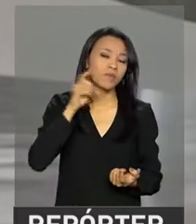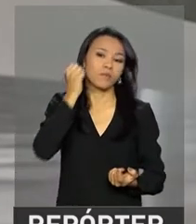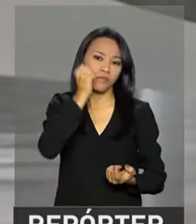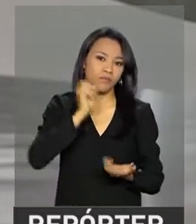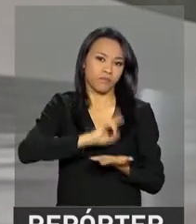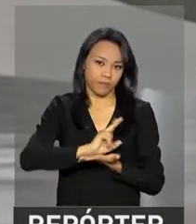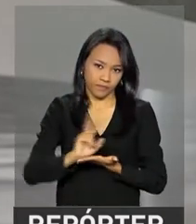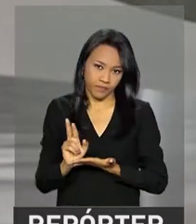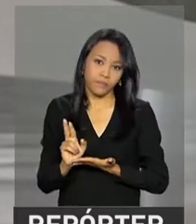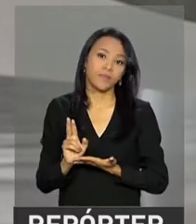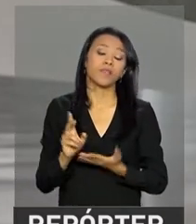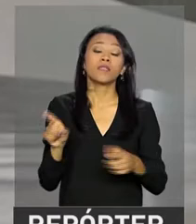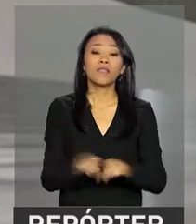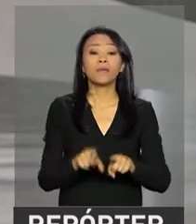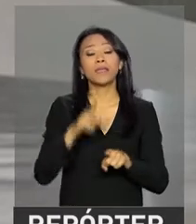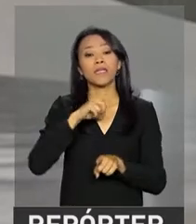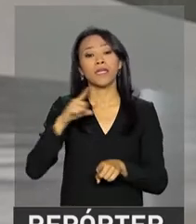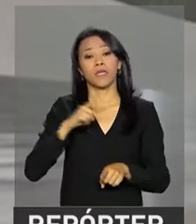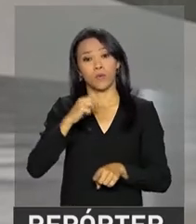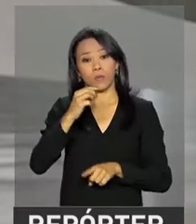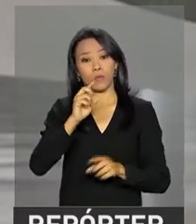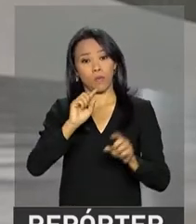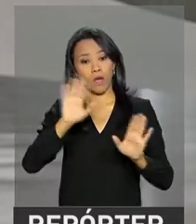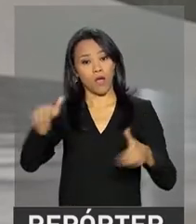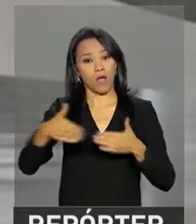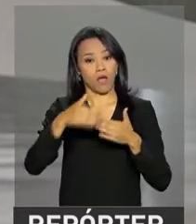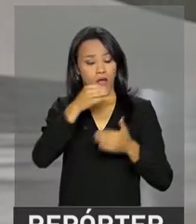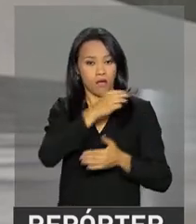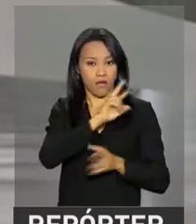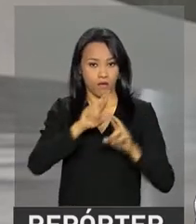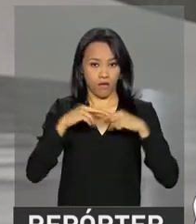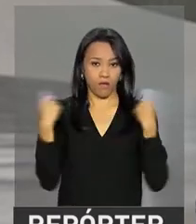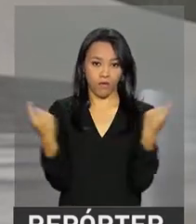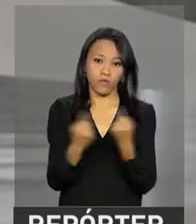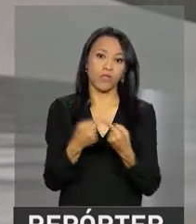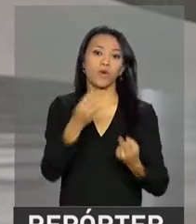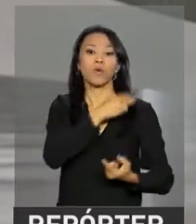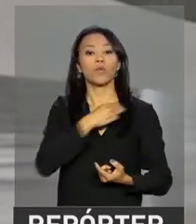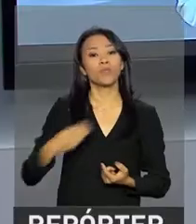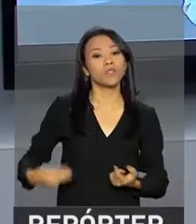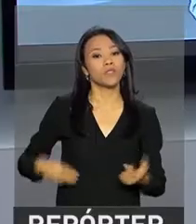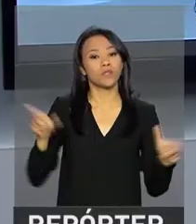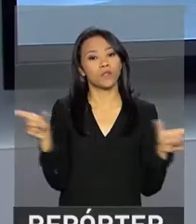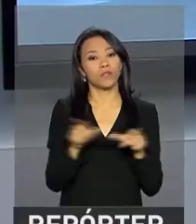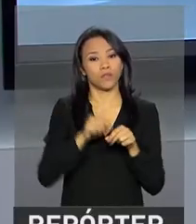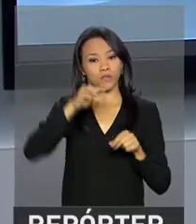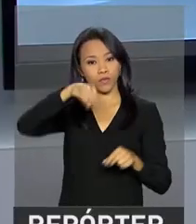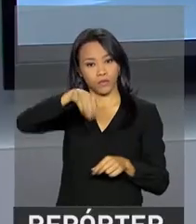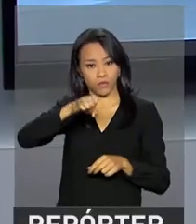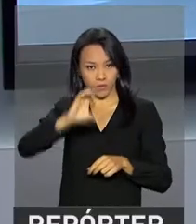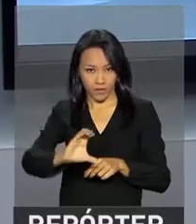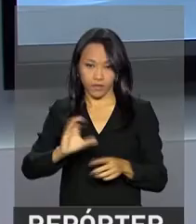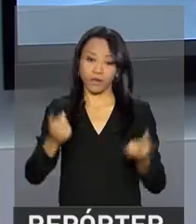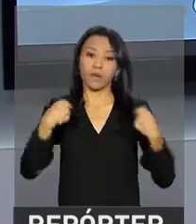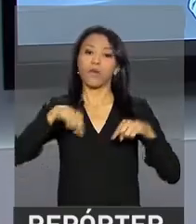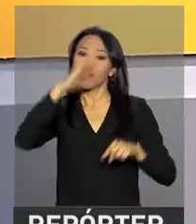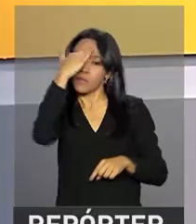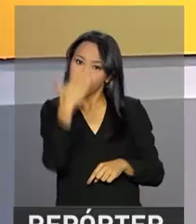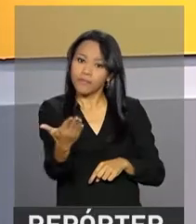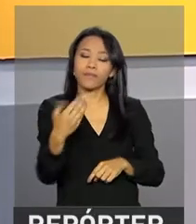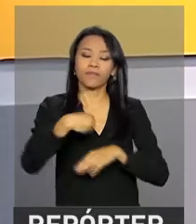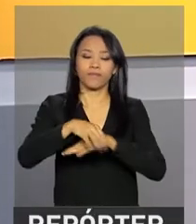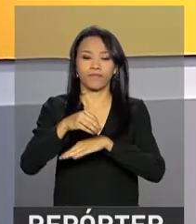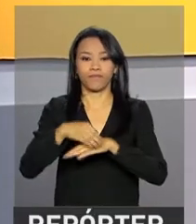prevista uma reunião com o ministro da educação nem donça filho volto com você obrigada pelas informações mara